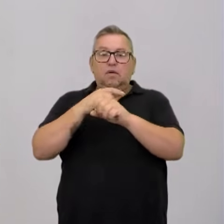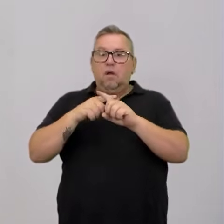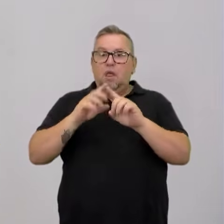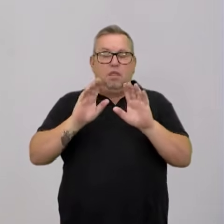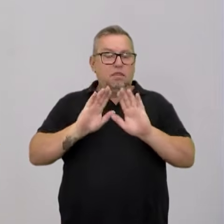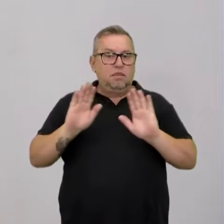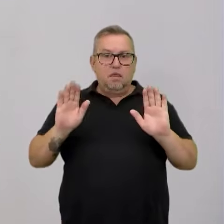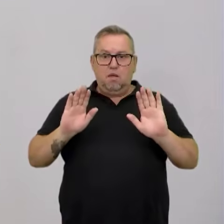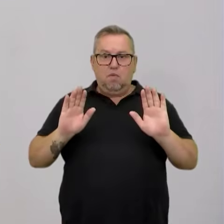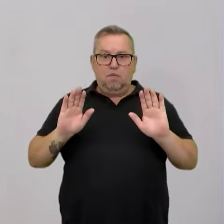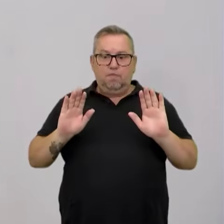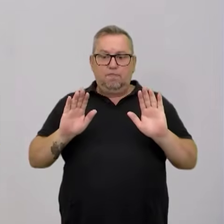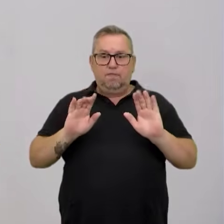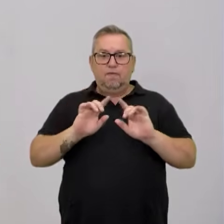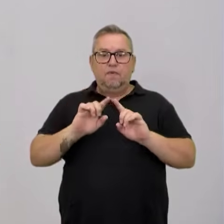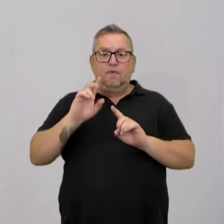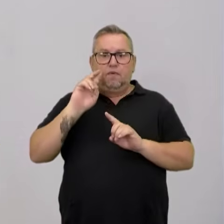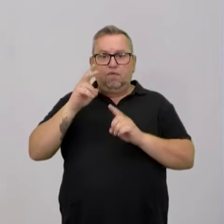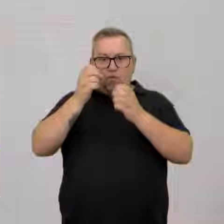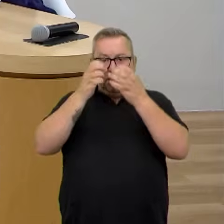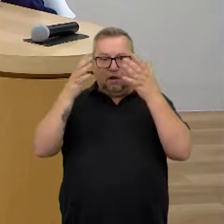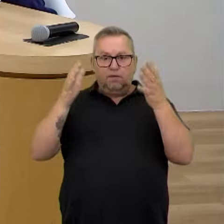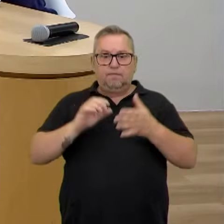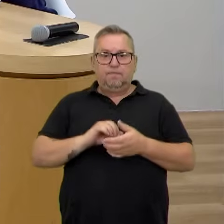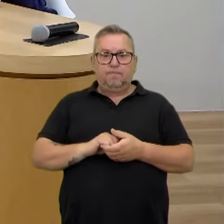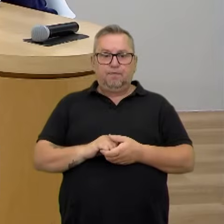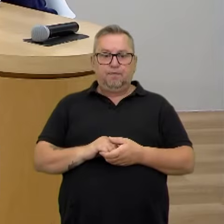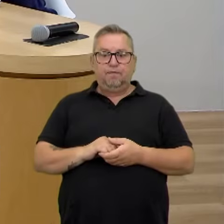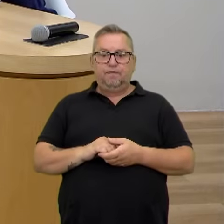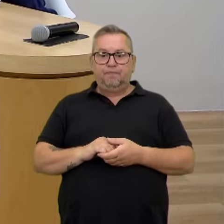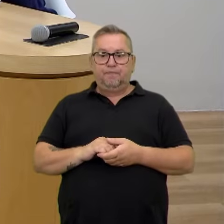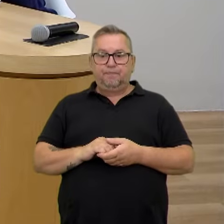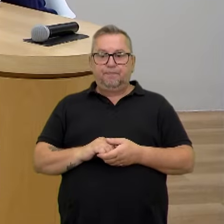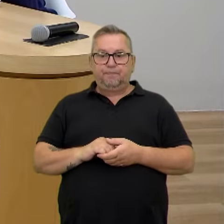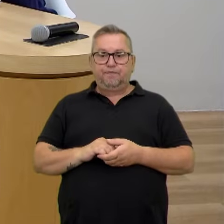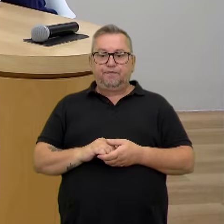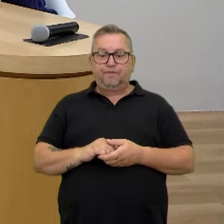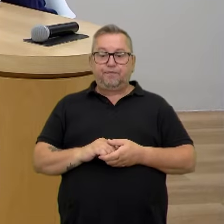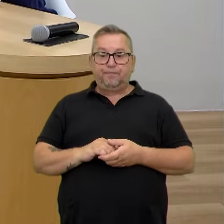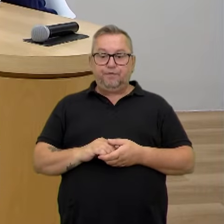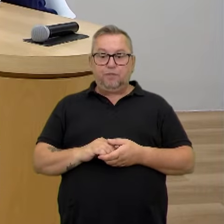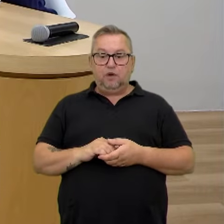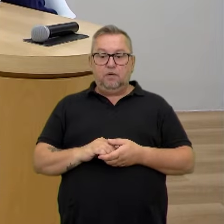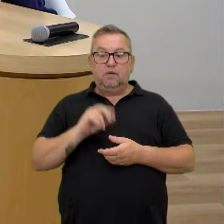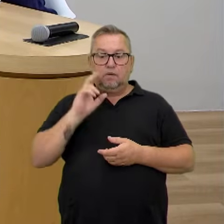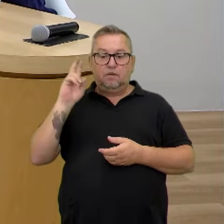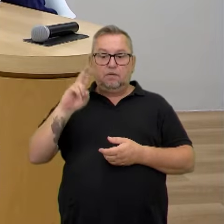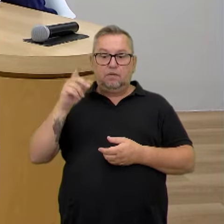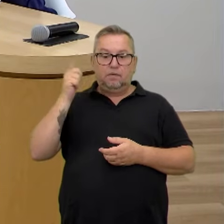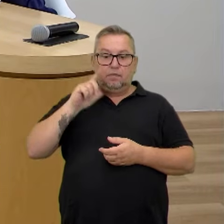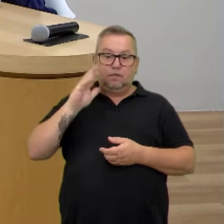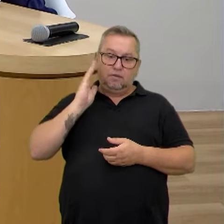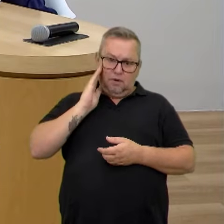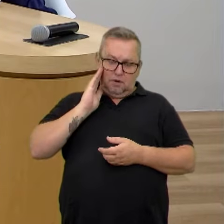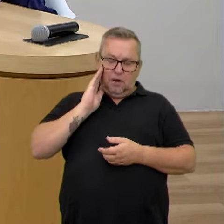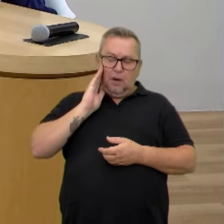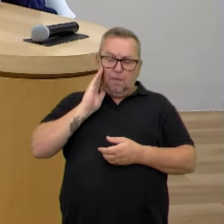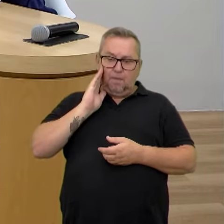quiseram se tornar escravos. Não sei se ficou claro, Jana. Entendi. Então, ó, vê se eu entendi, Pro. Vê se eu entendi, Pro Elaine. Então, assim,